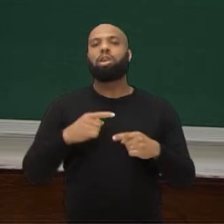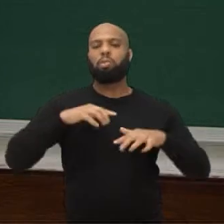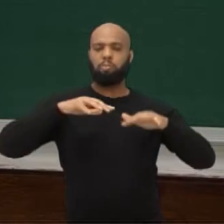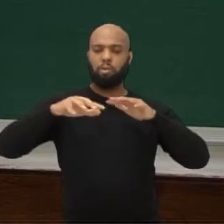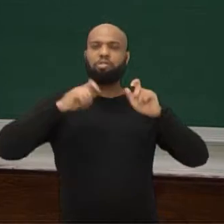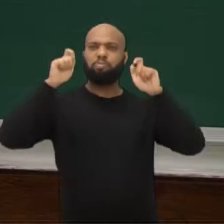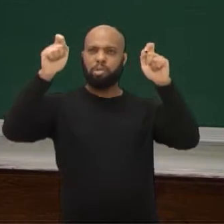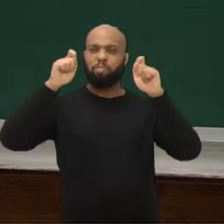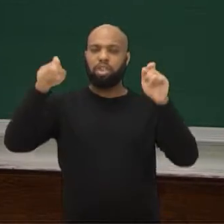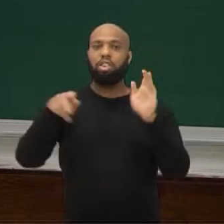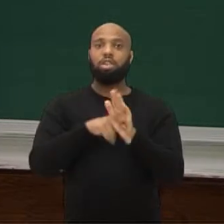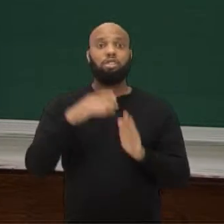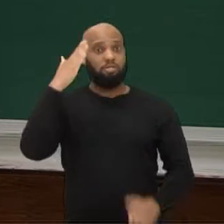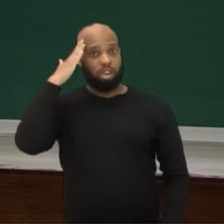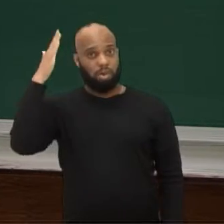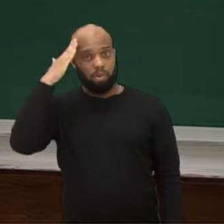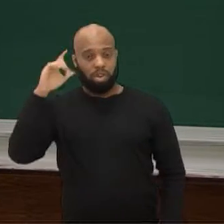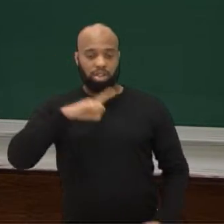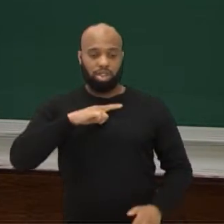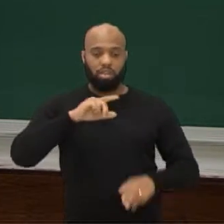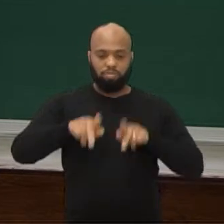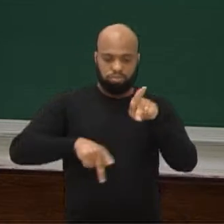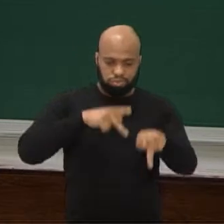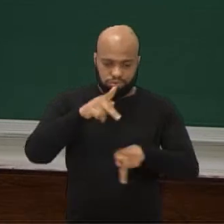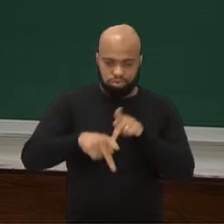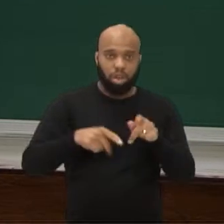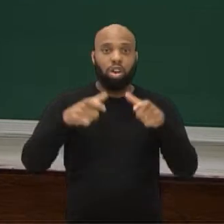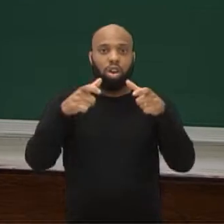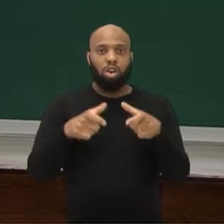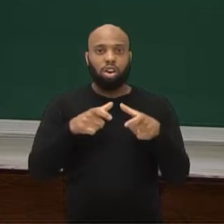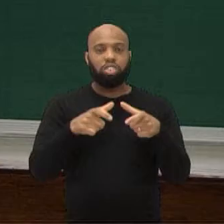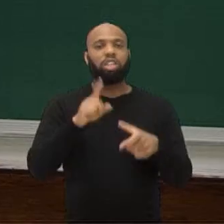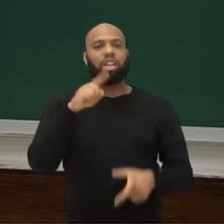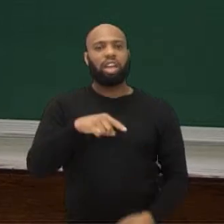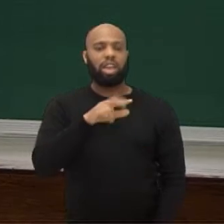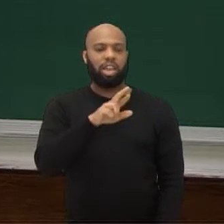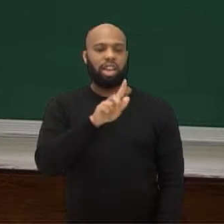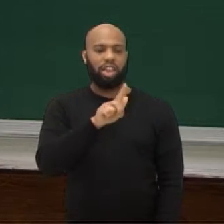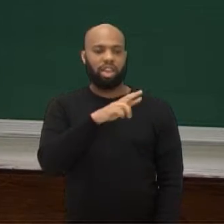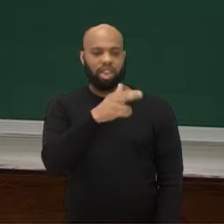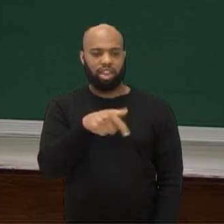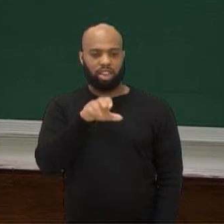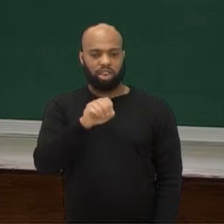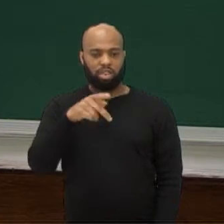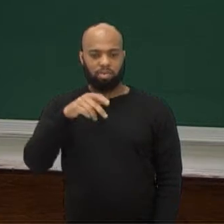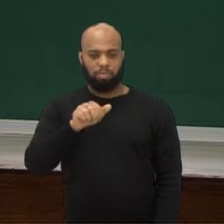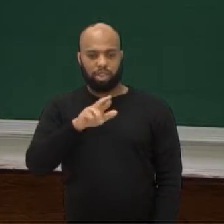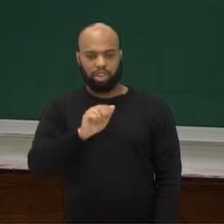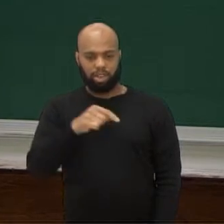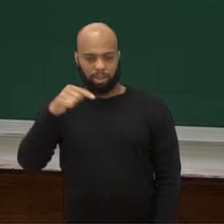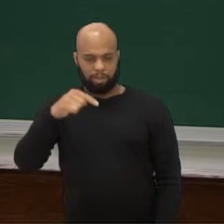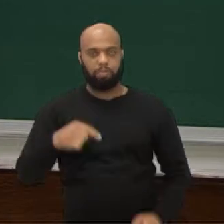movimento popular que aconteceu na província do Grão-Pará.